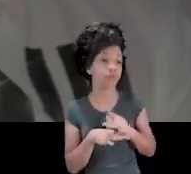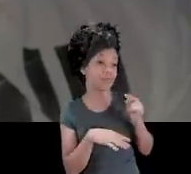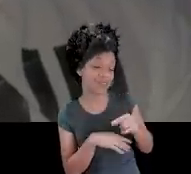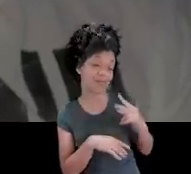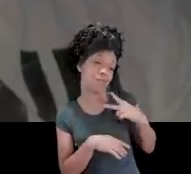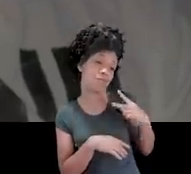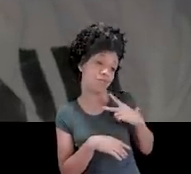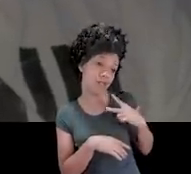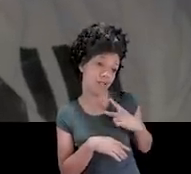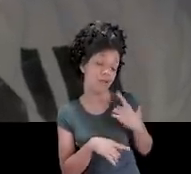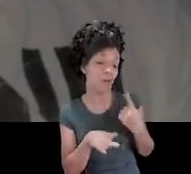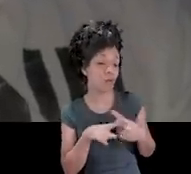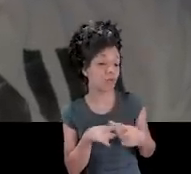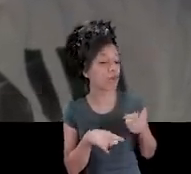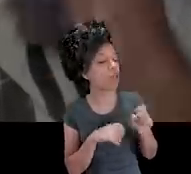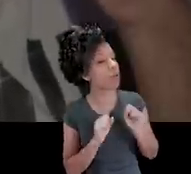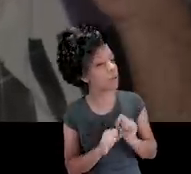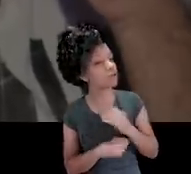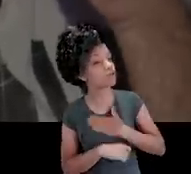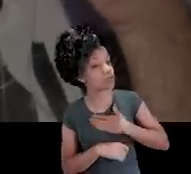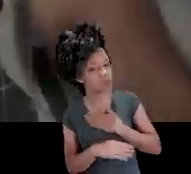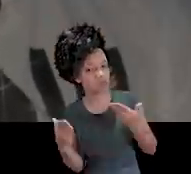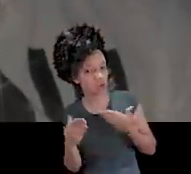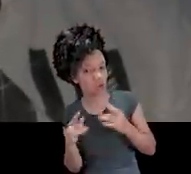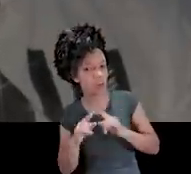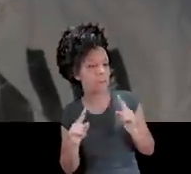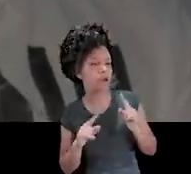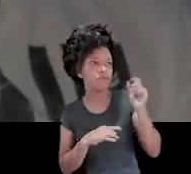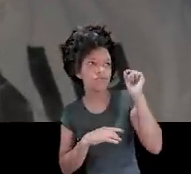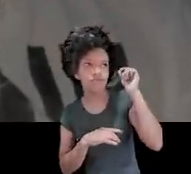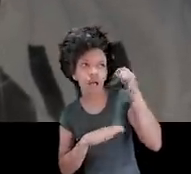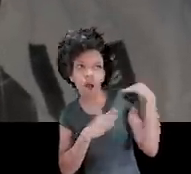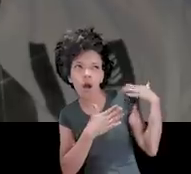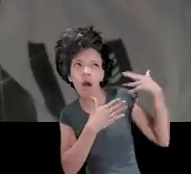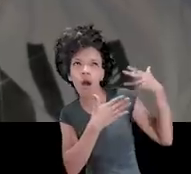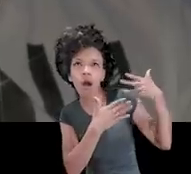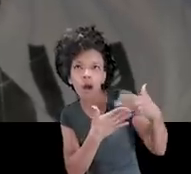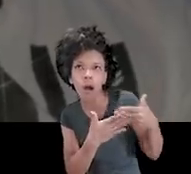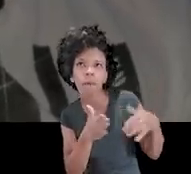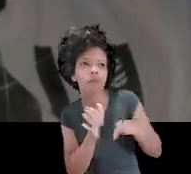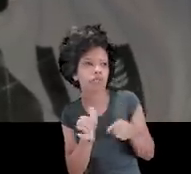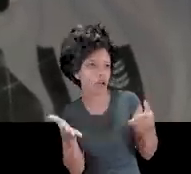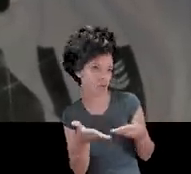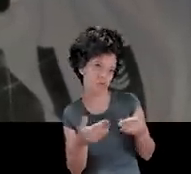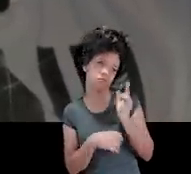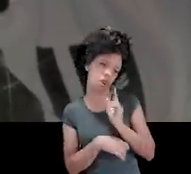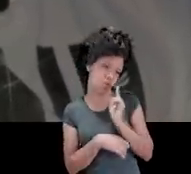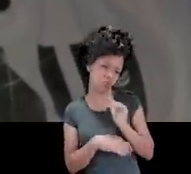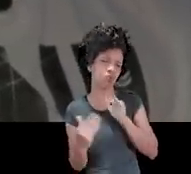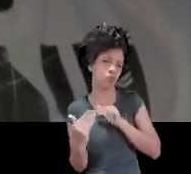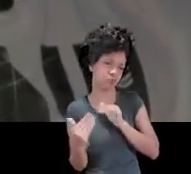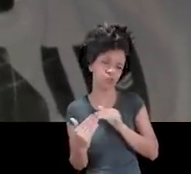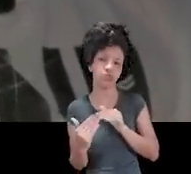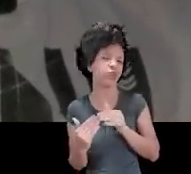muito particular, porque ela pode ter gostado agora, mas e o que ela passou pra chegar nesse agora, entendeu? Então, lógico que eu concordo